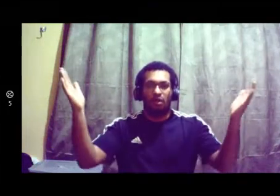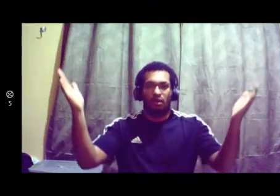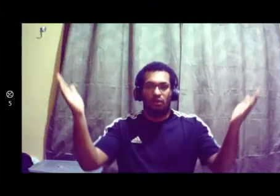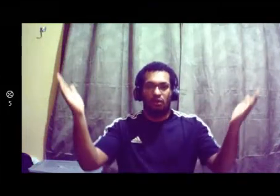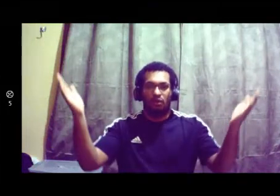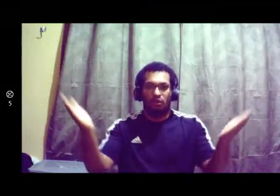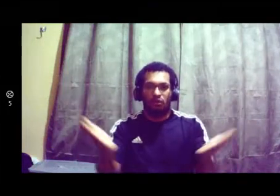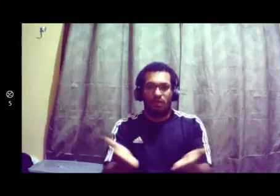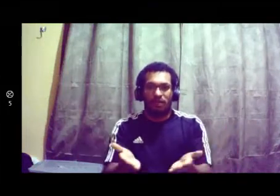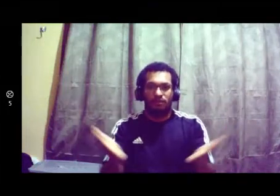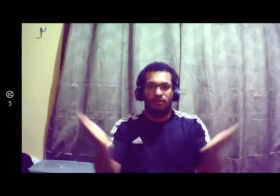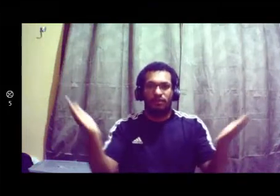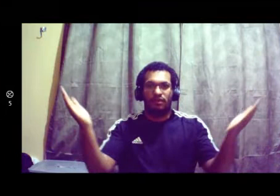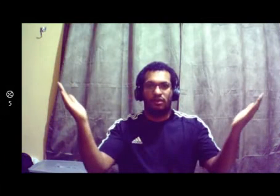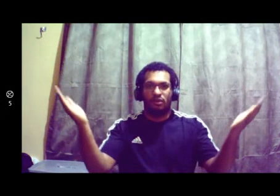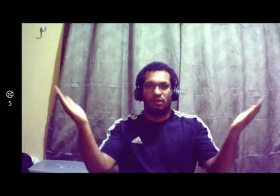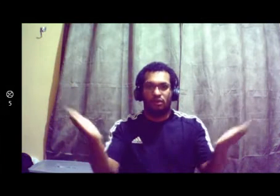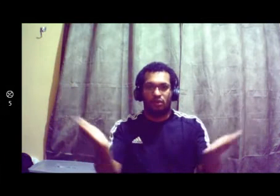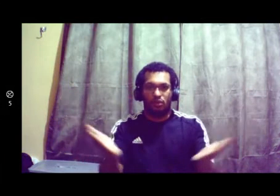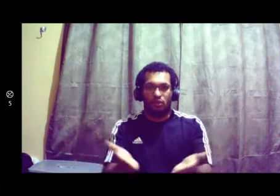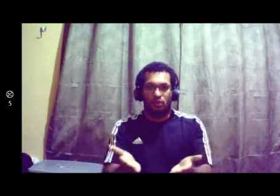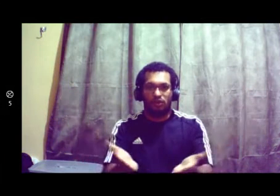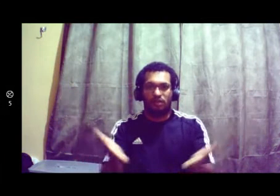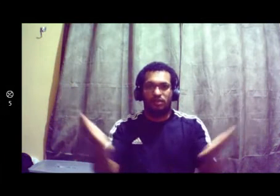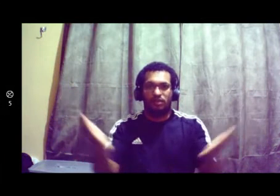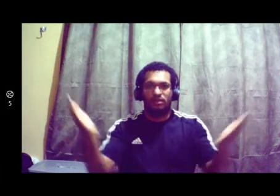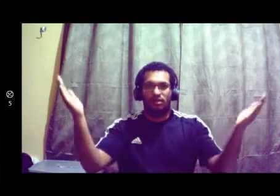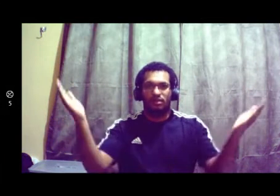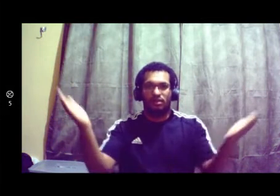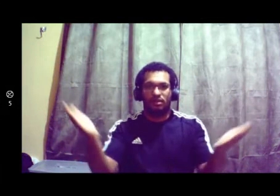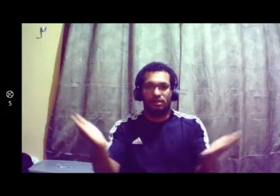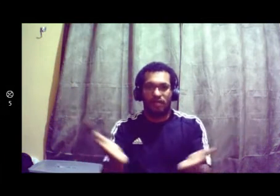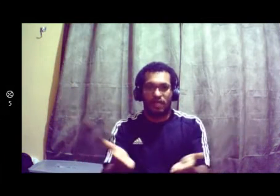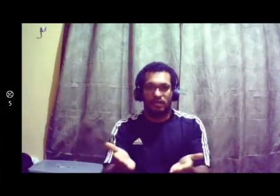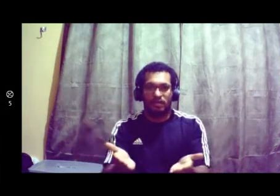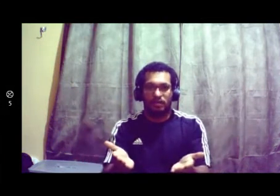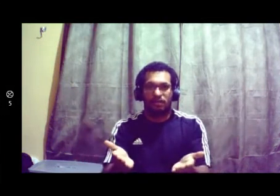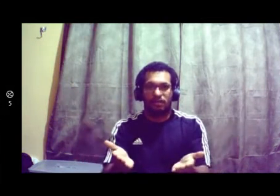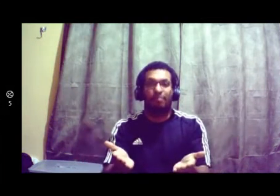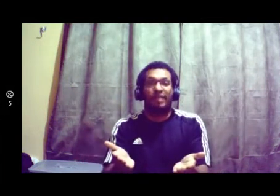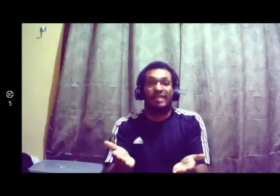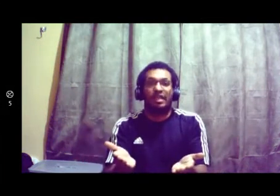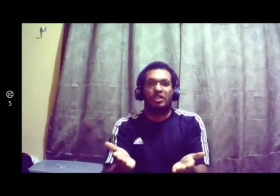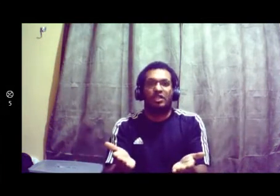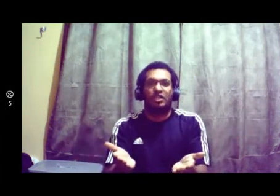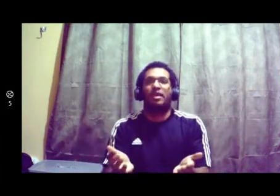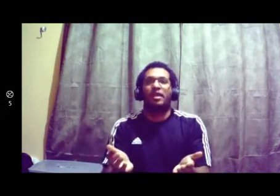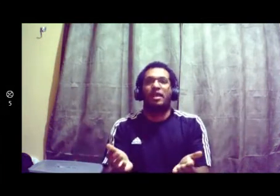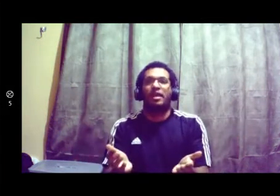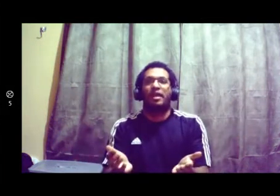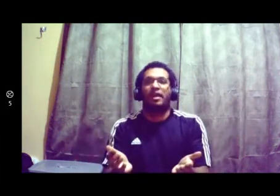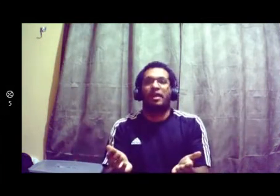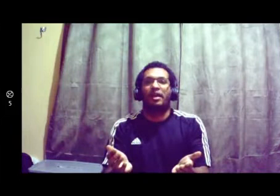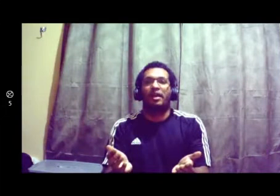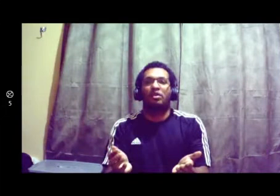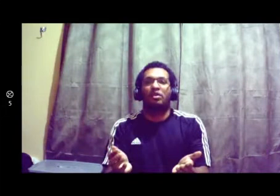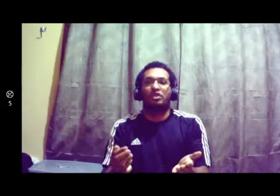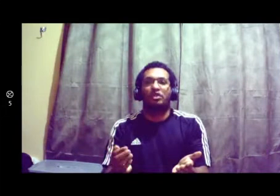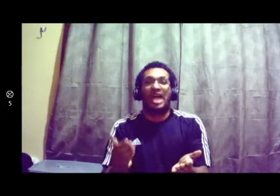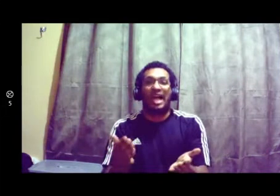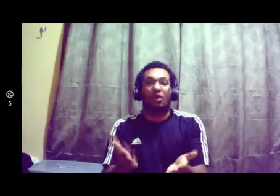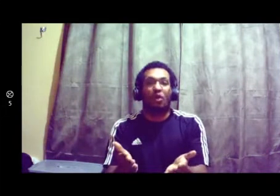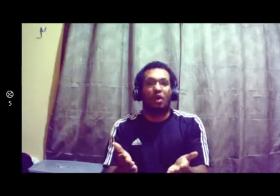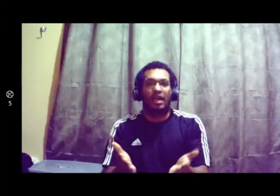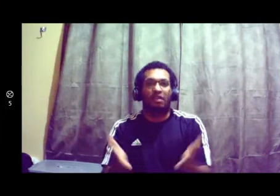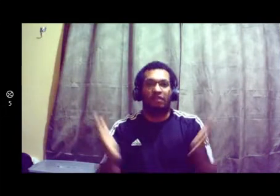Então, ó. 1, 2, 3. Presente. Quando eu estou